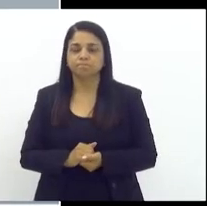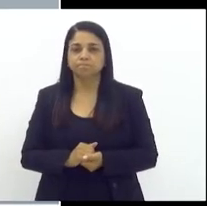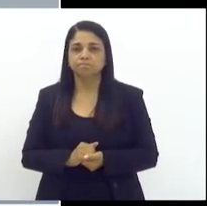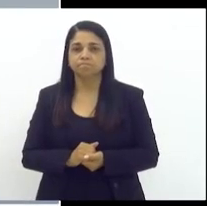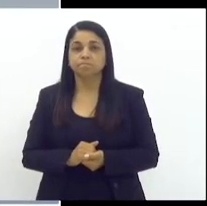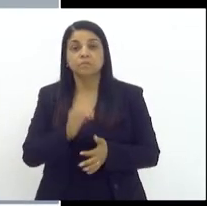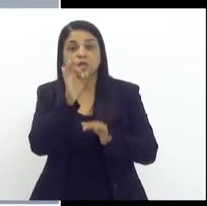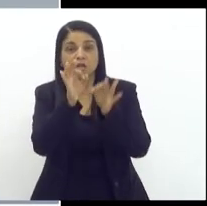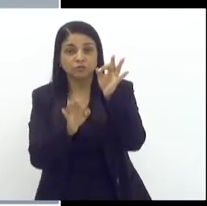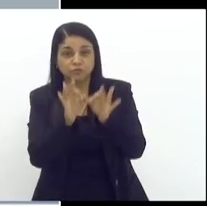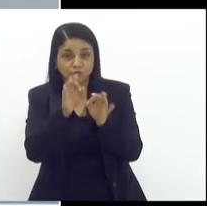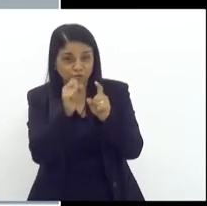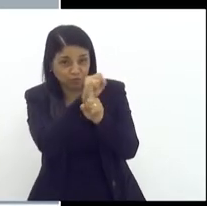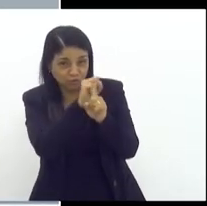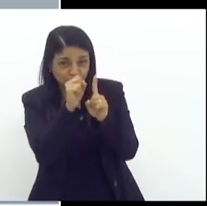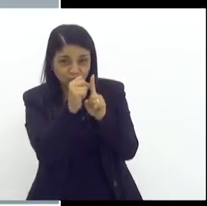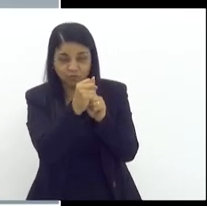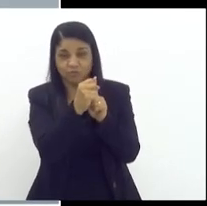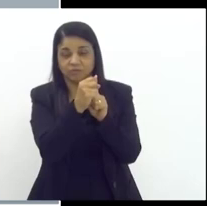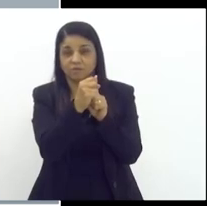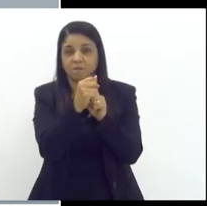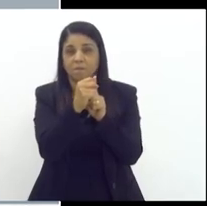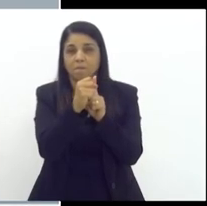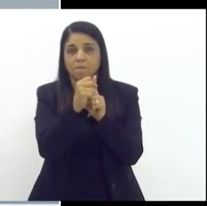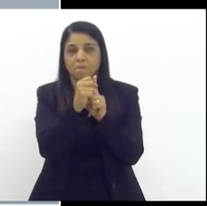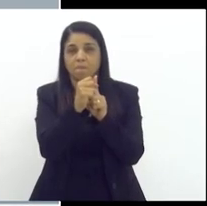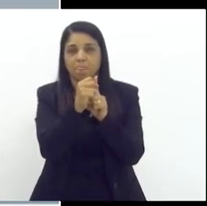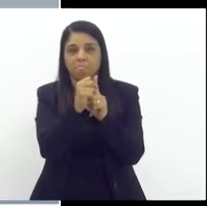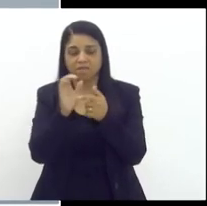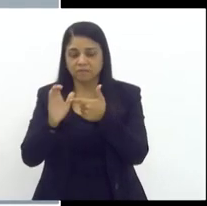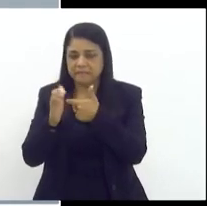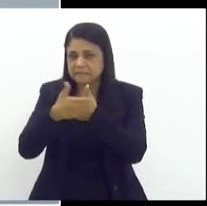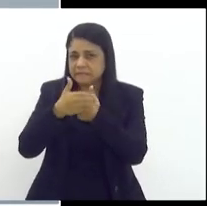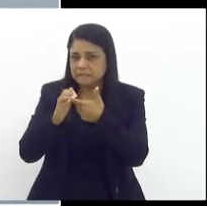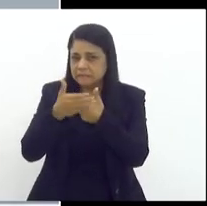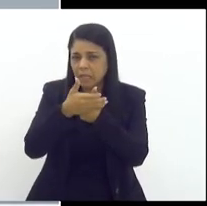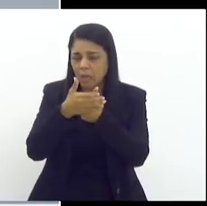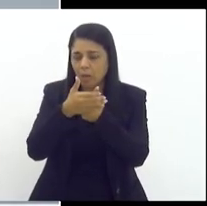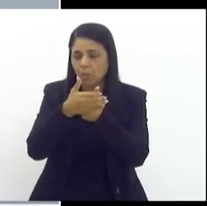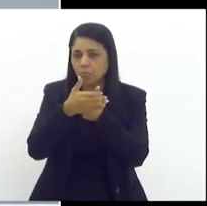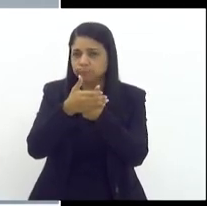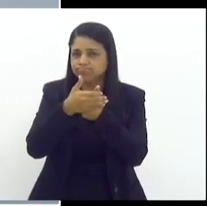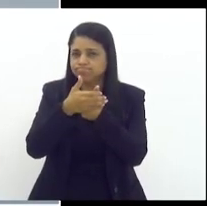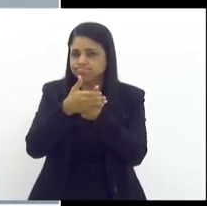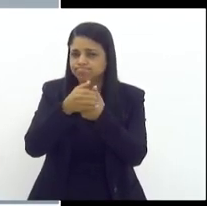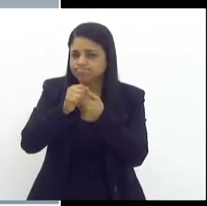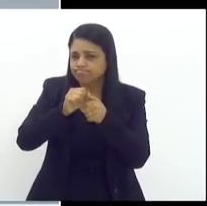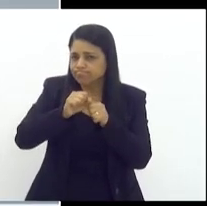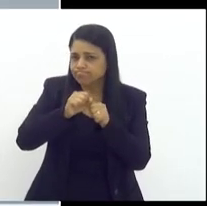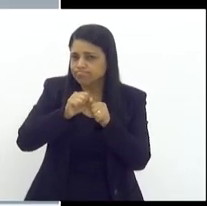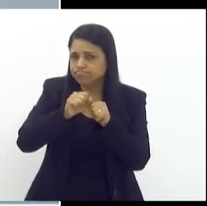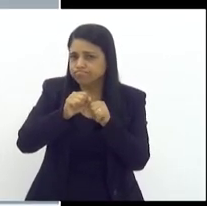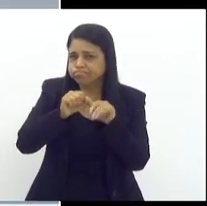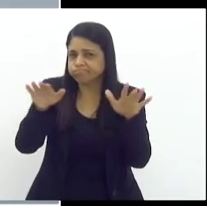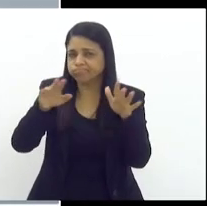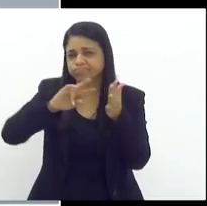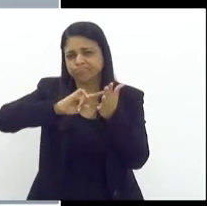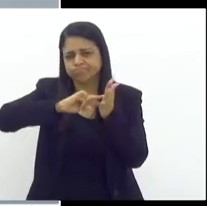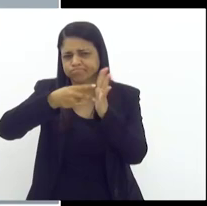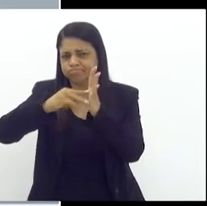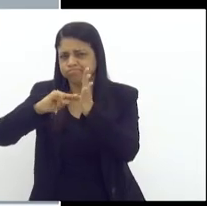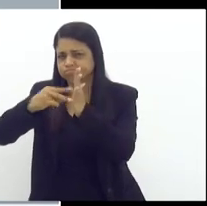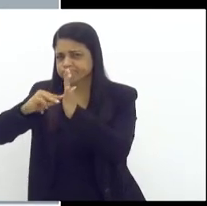a justiça social é um termo muito amplo que pode ter diversas definições